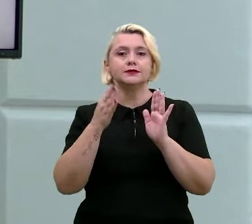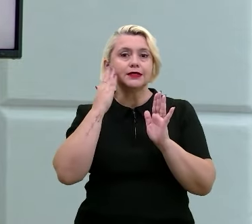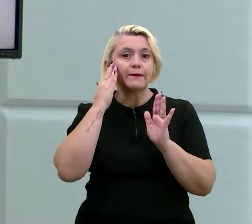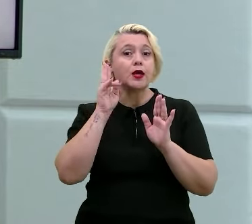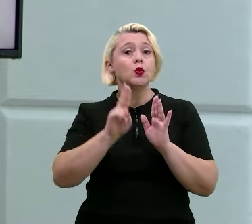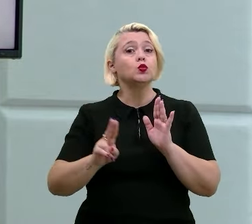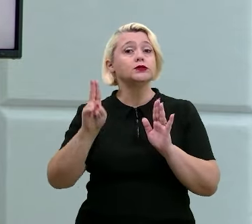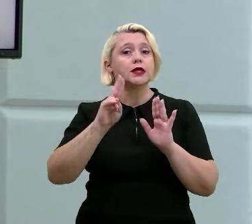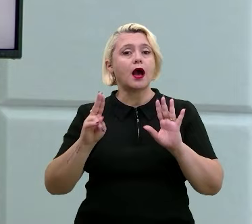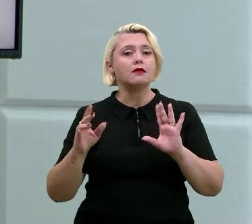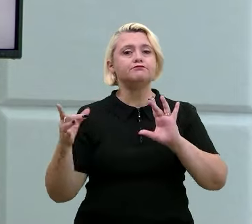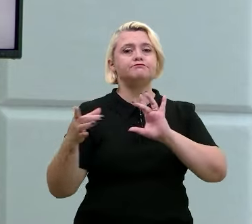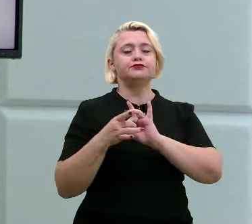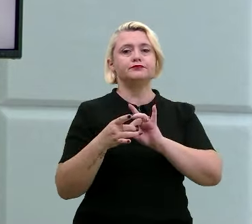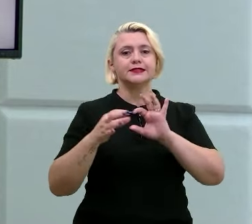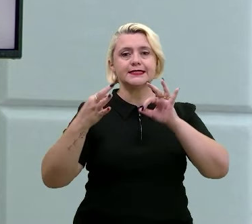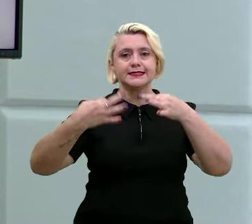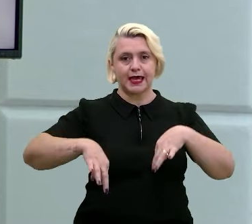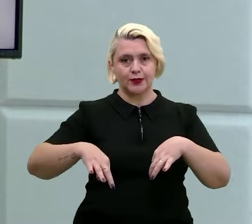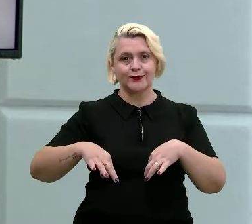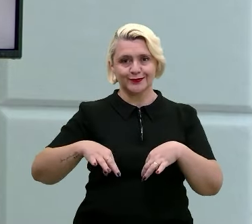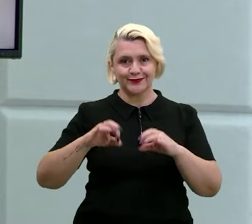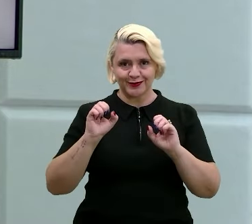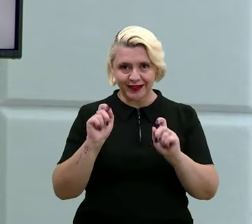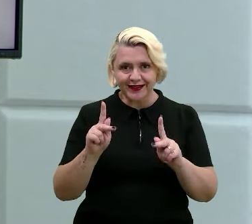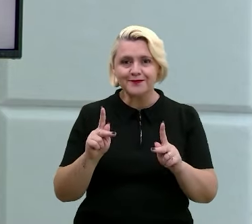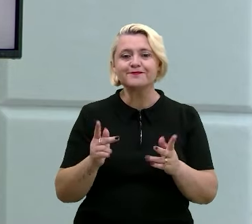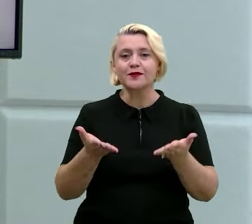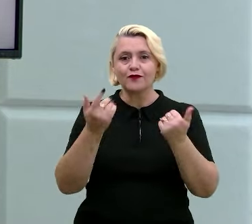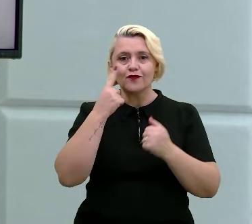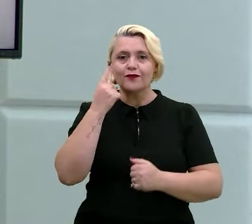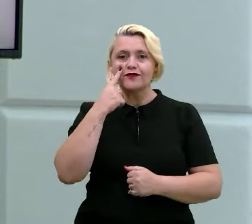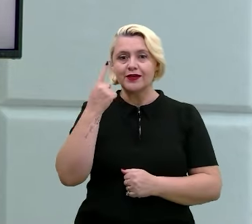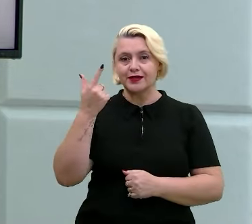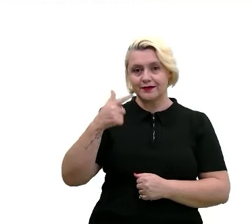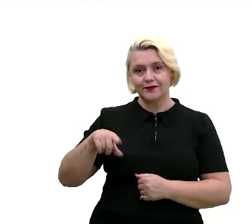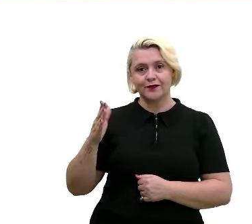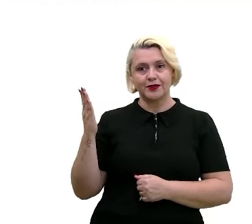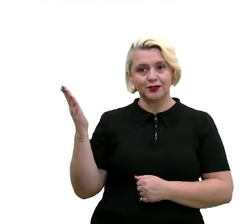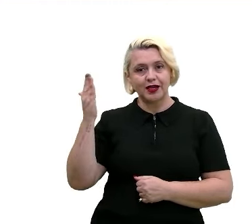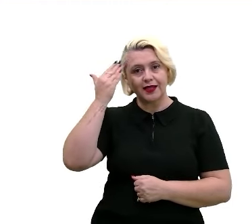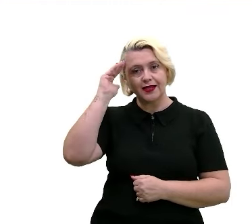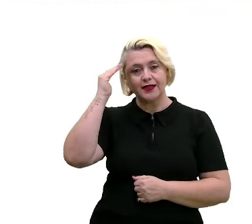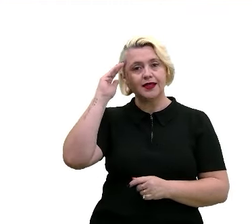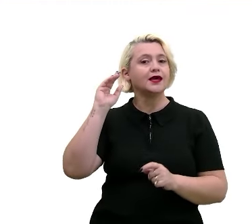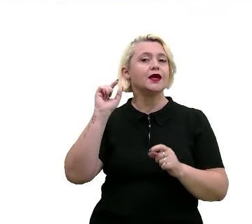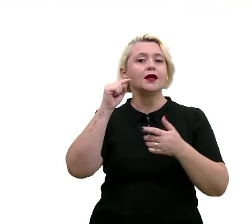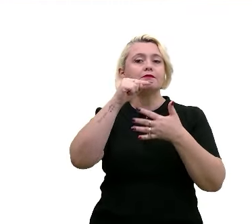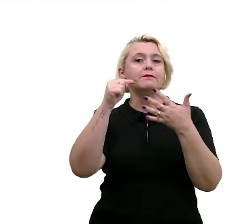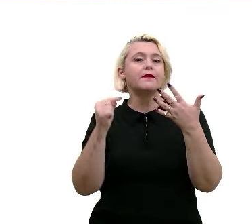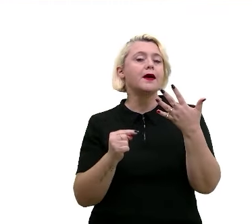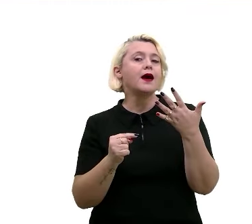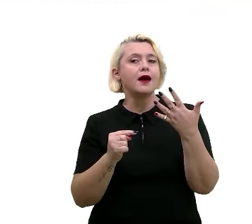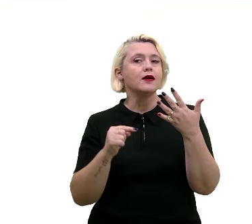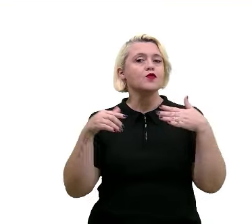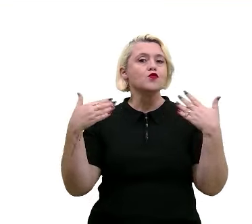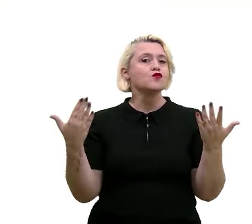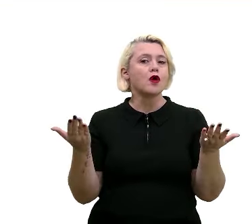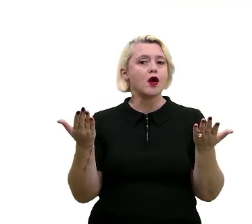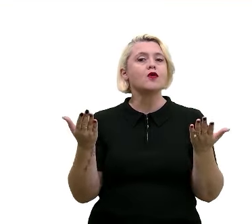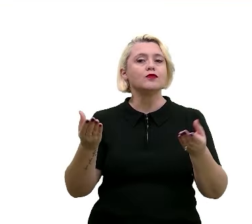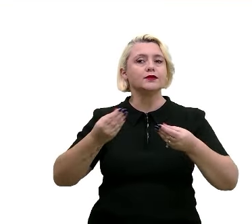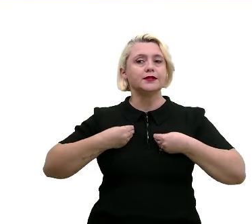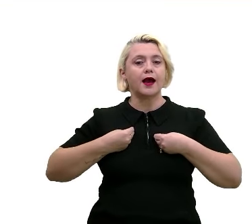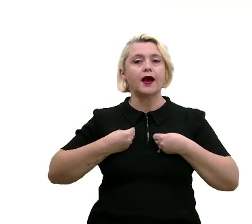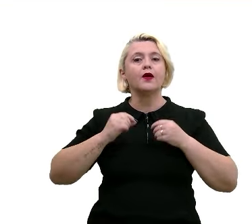a função que você precisa, tá bom? Então vamos lá entender quais são esses elementos que